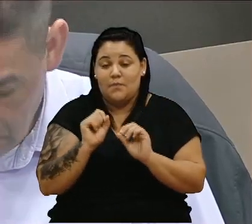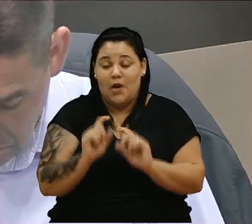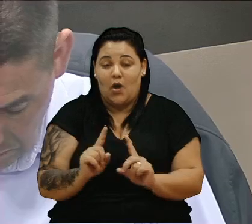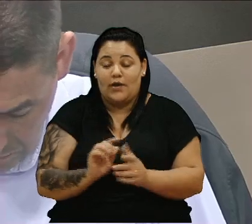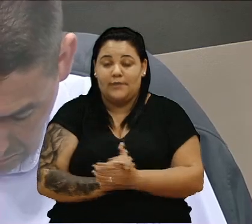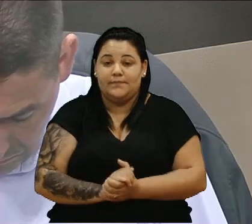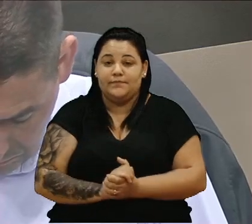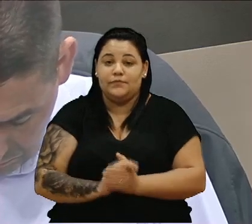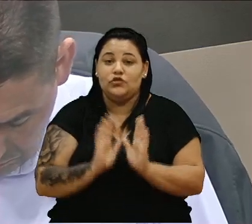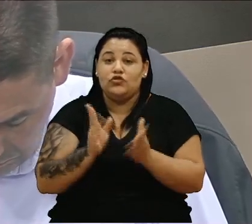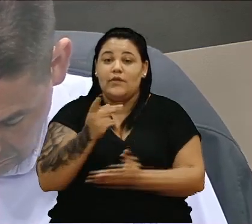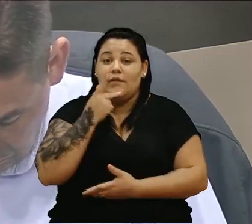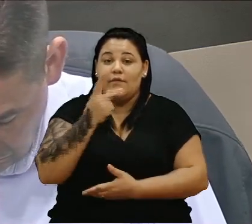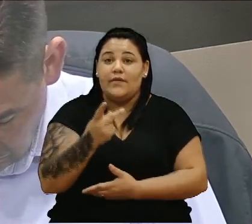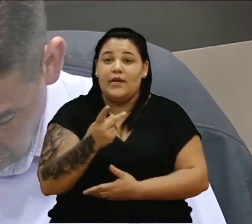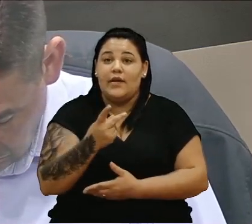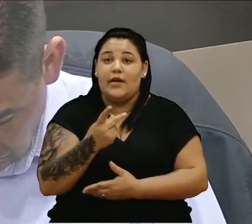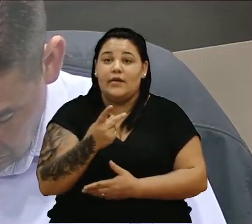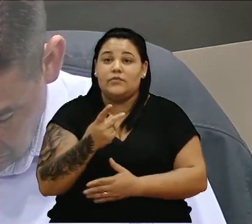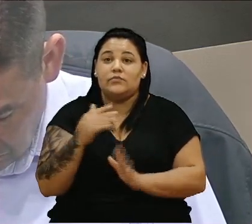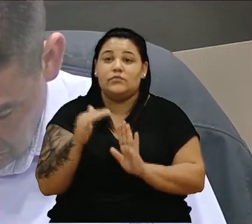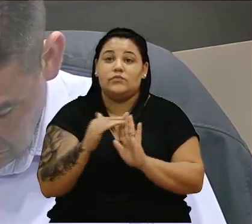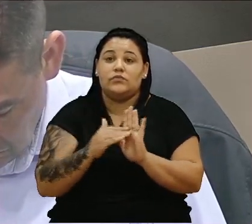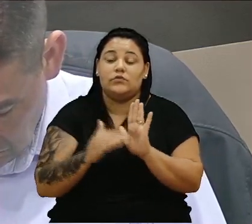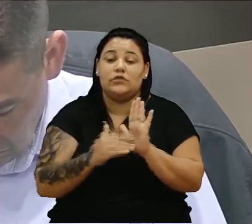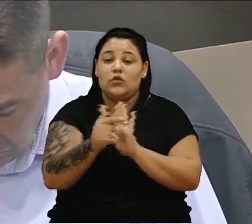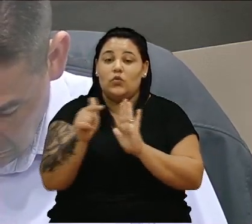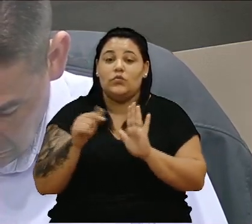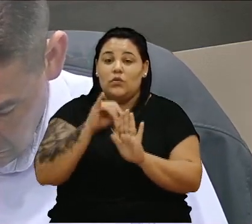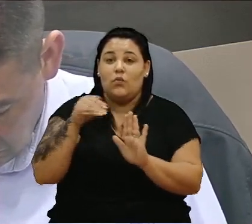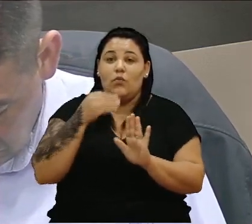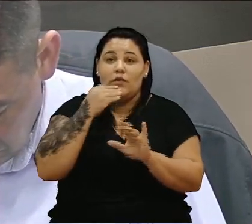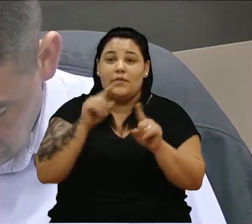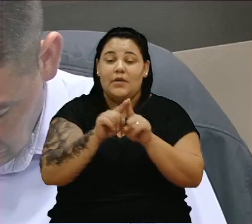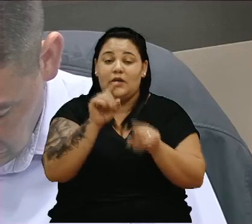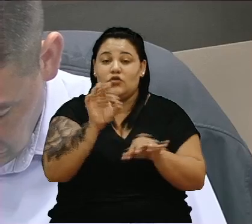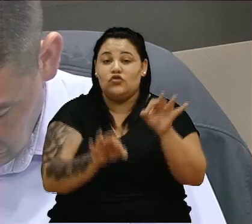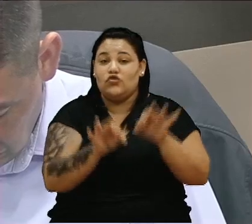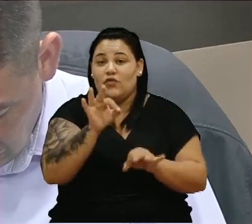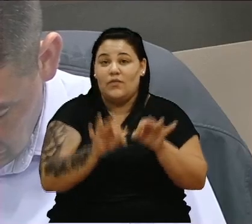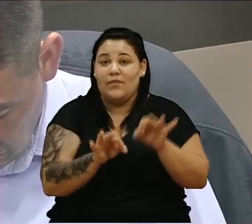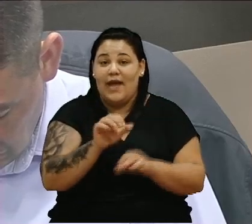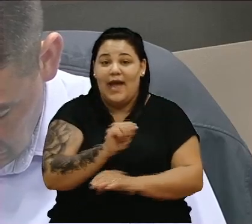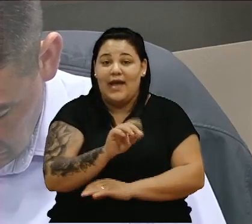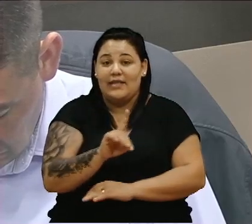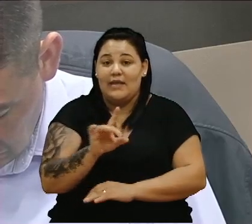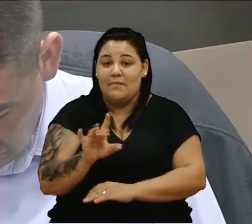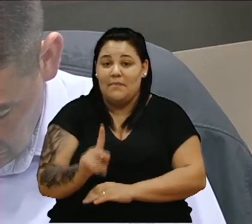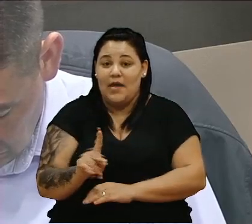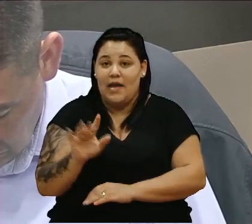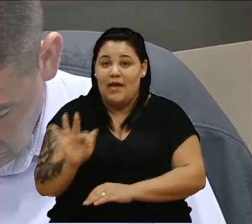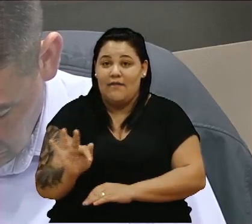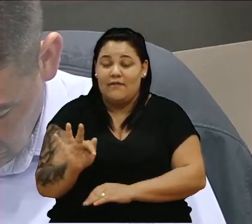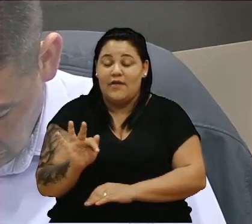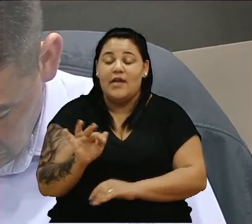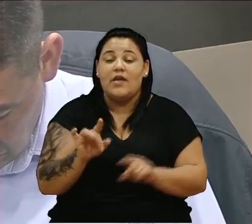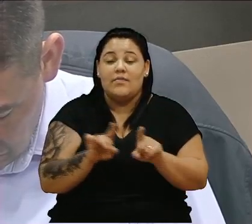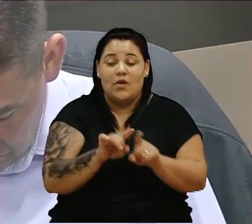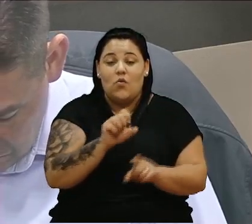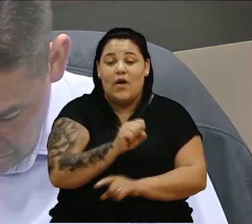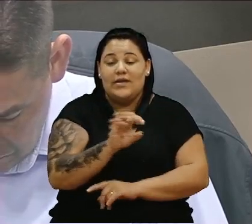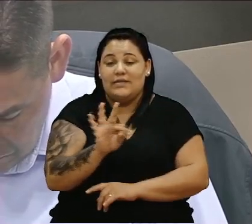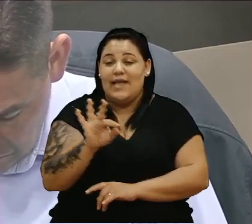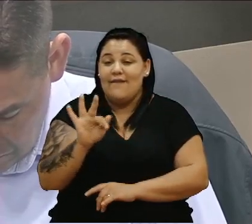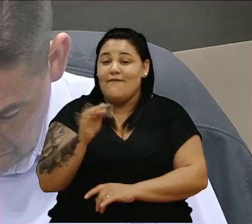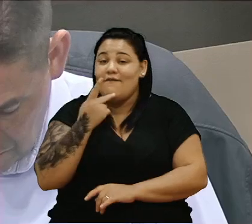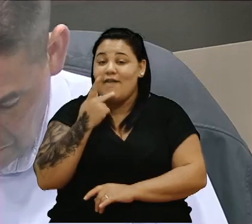se manifestado sobre as atribuições das guardas municipais em outras oportunidades. No julgamento da ADPF 995, o STF assentou que as